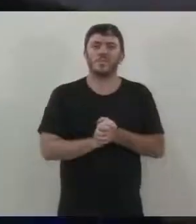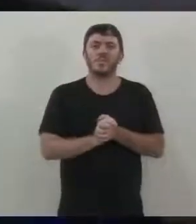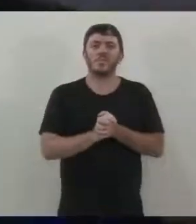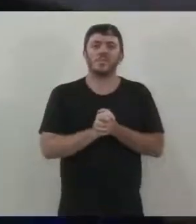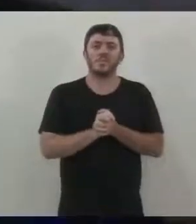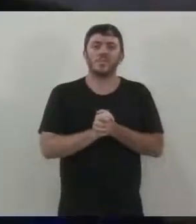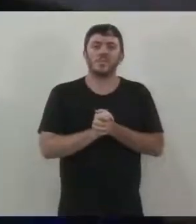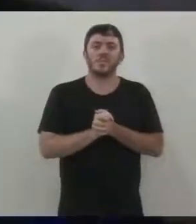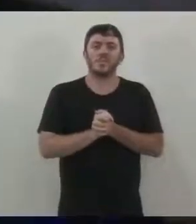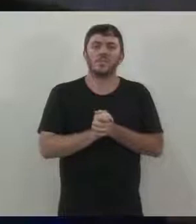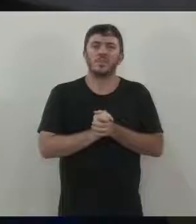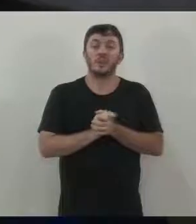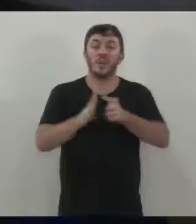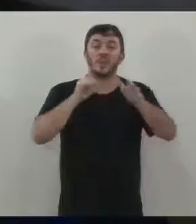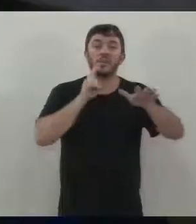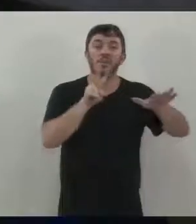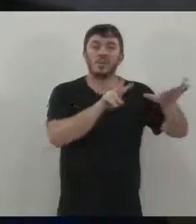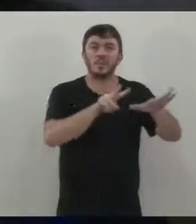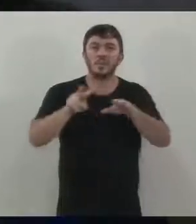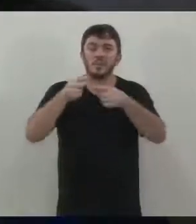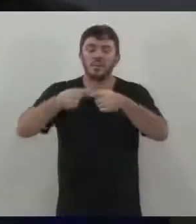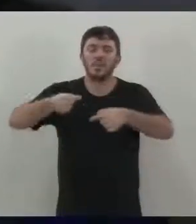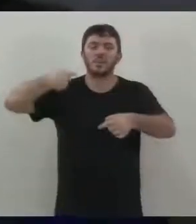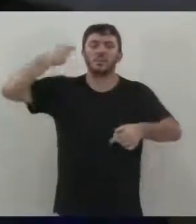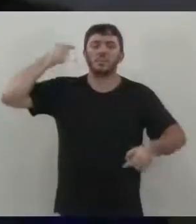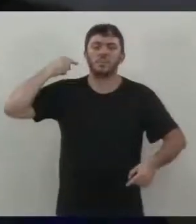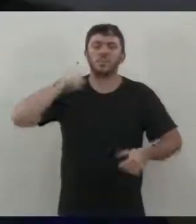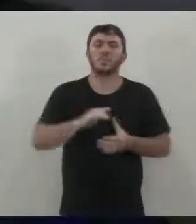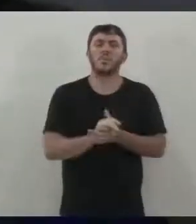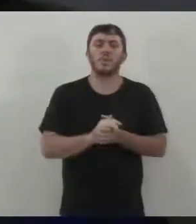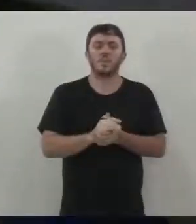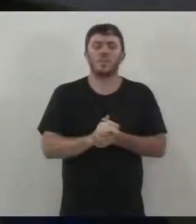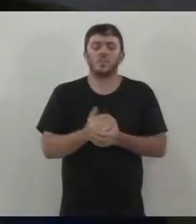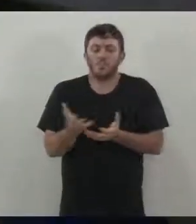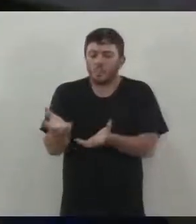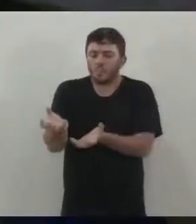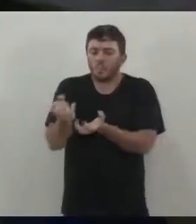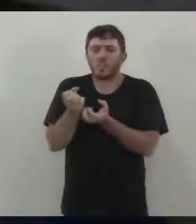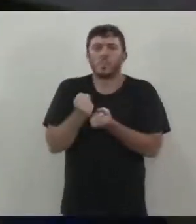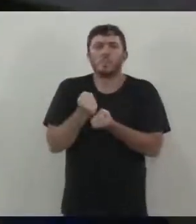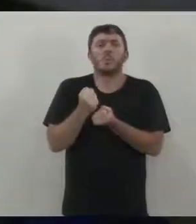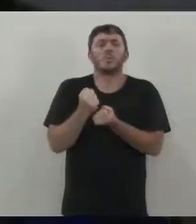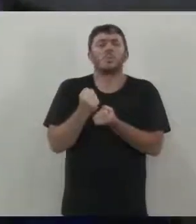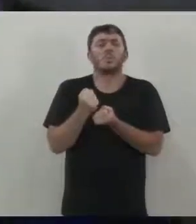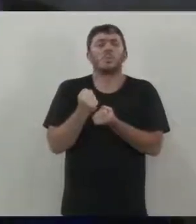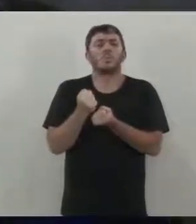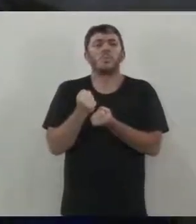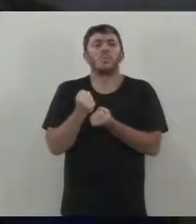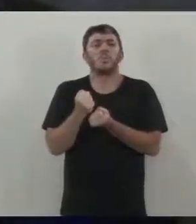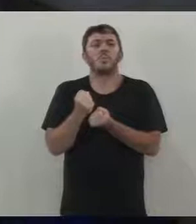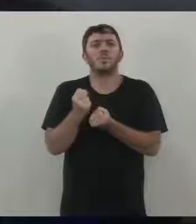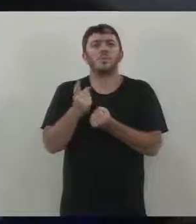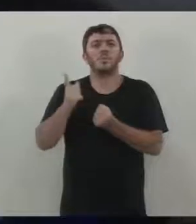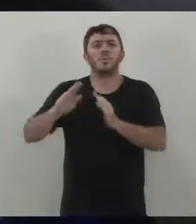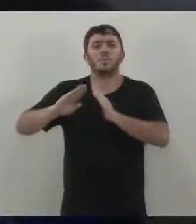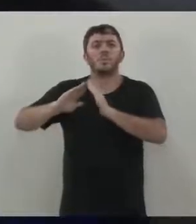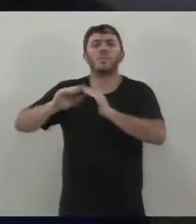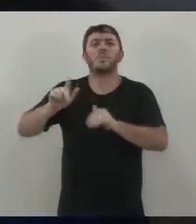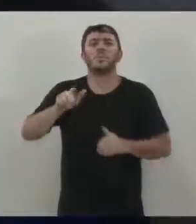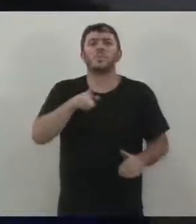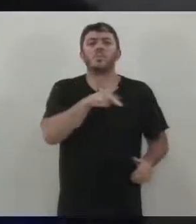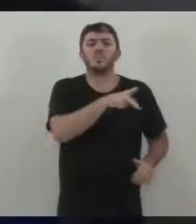Essa semana, ou melhor, na semana passada, eu recebi um pedido, aí acho que foi até o presidente da